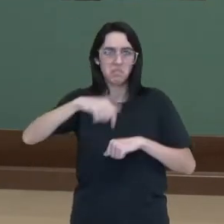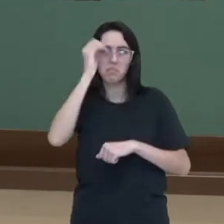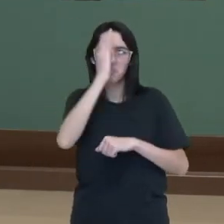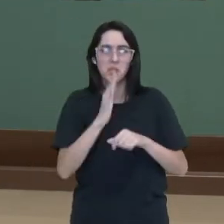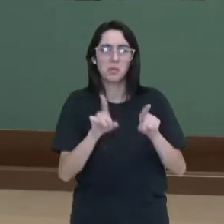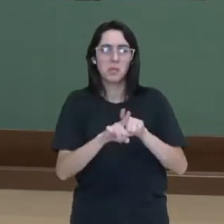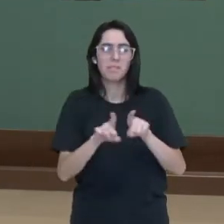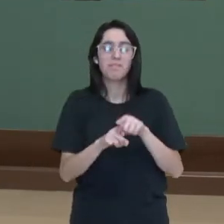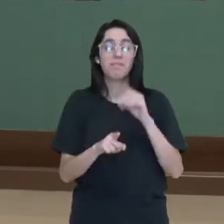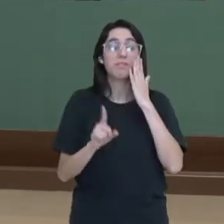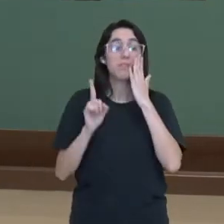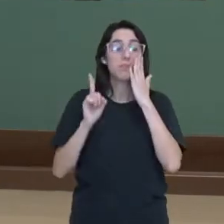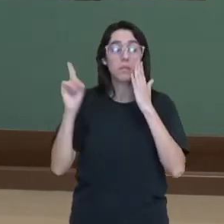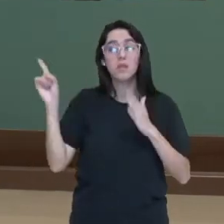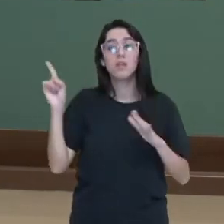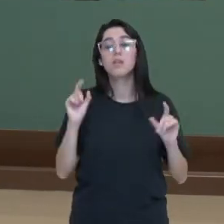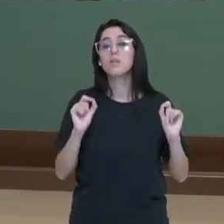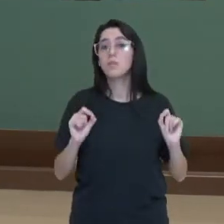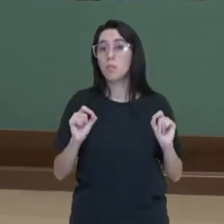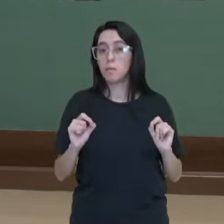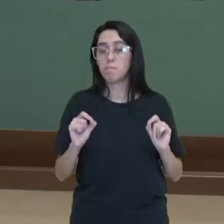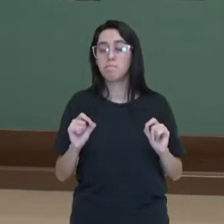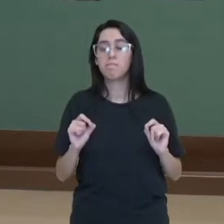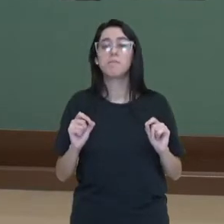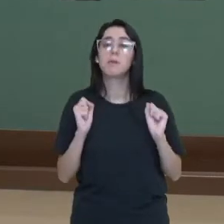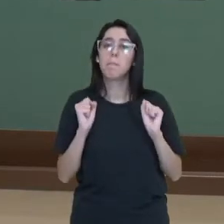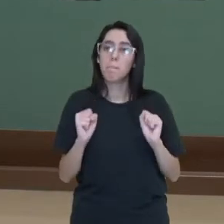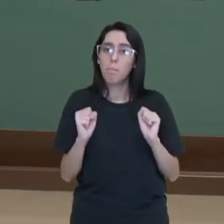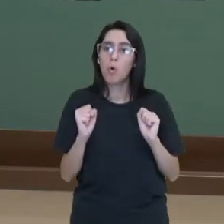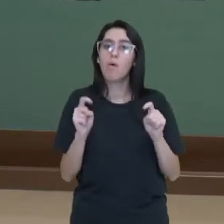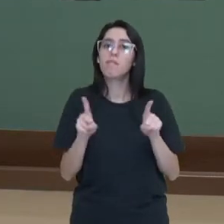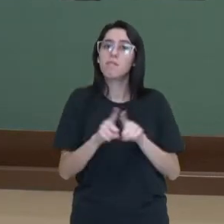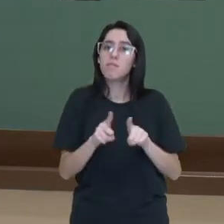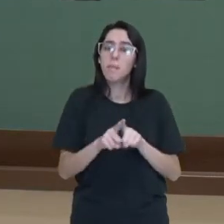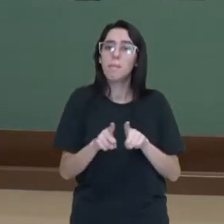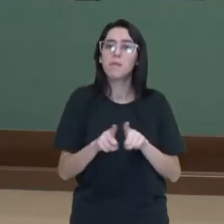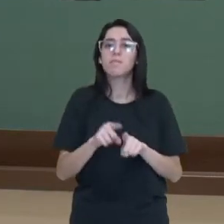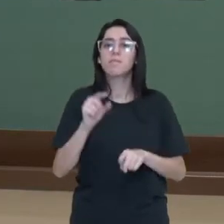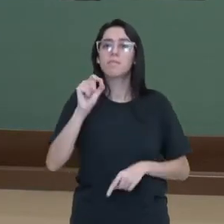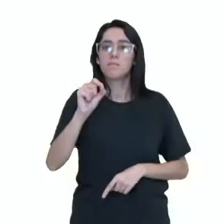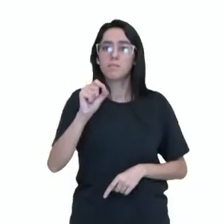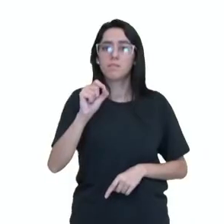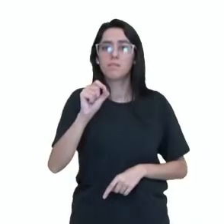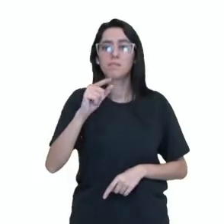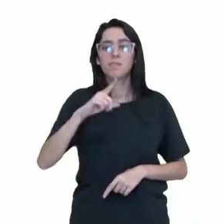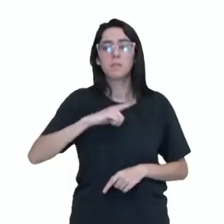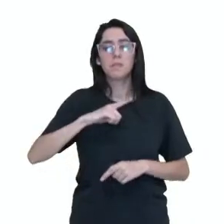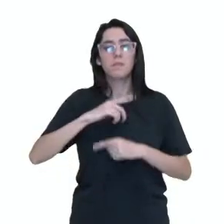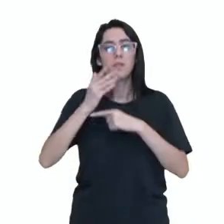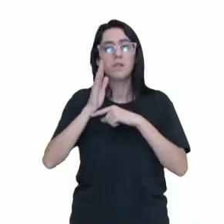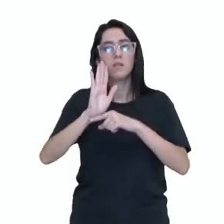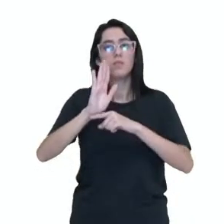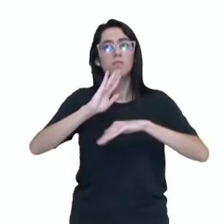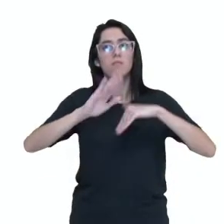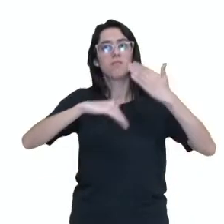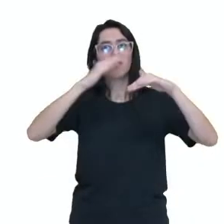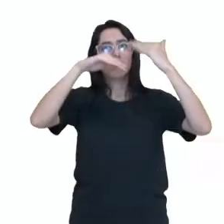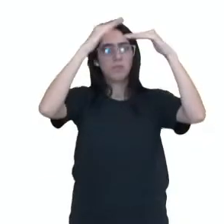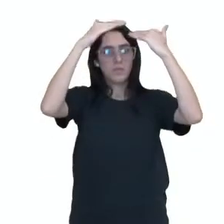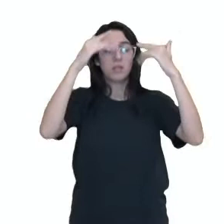Essa prática esportiva, o esporte, ele também pode contribuir para a formação, o desenvolvimento e